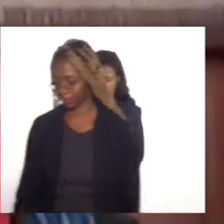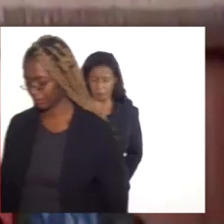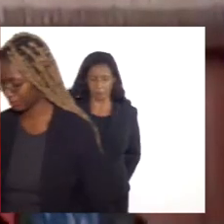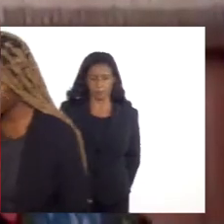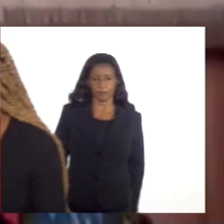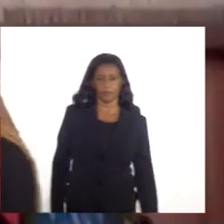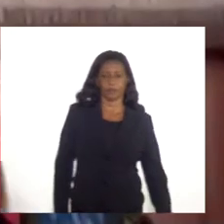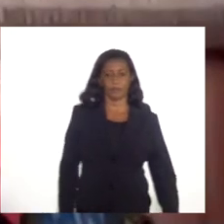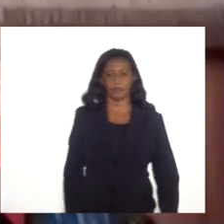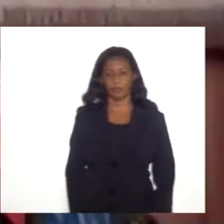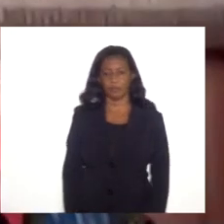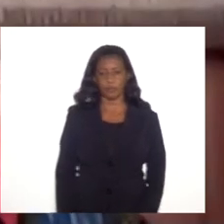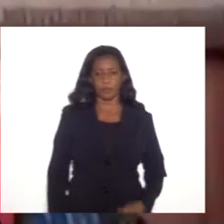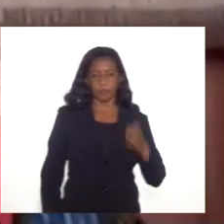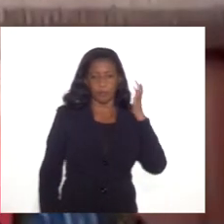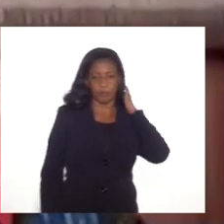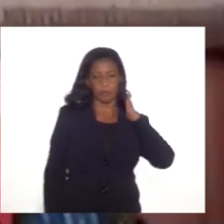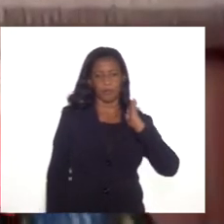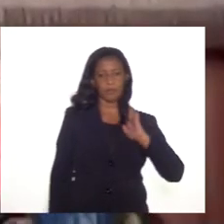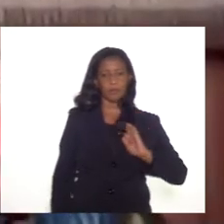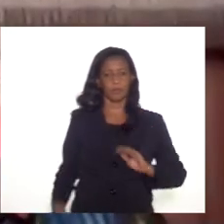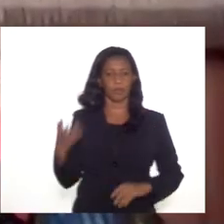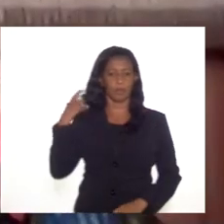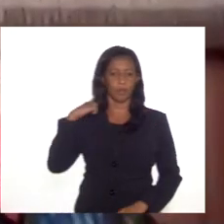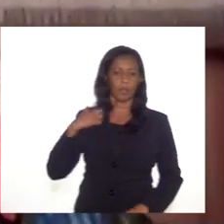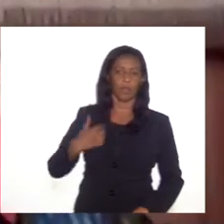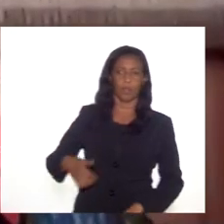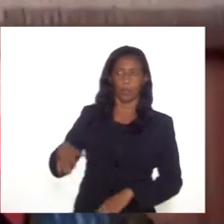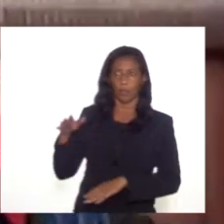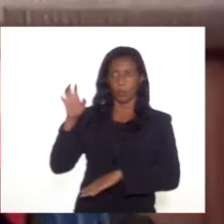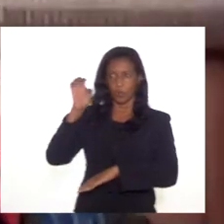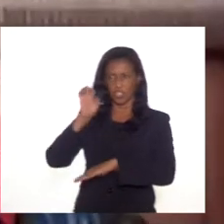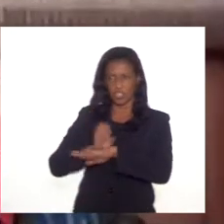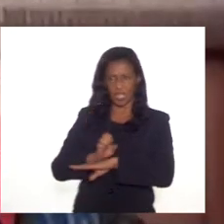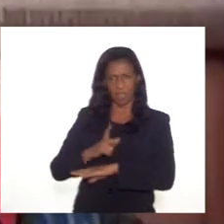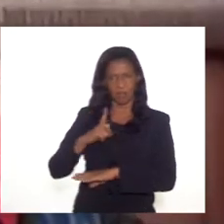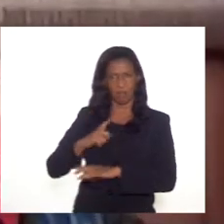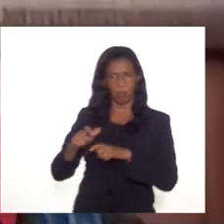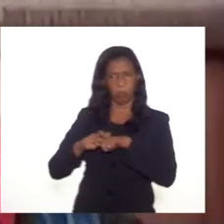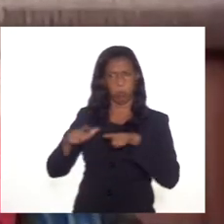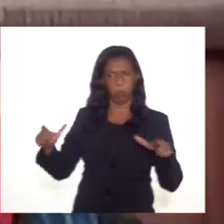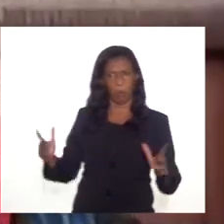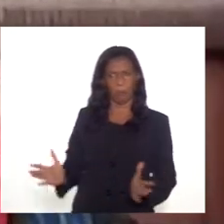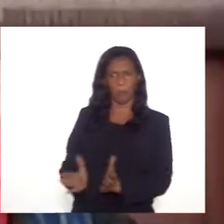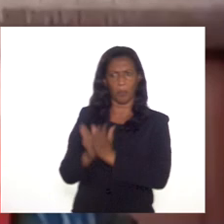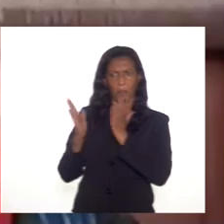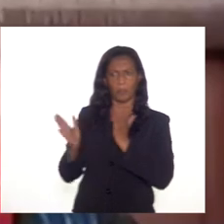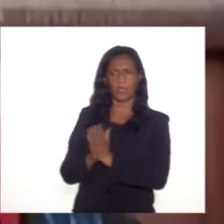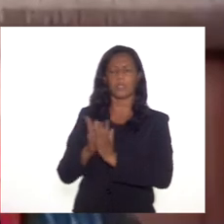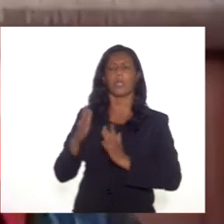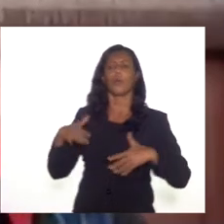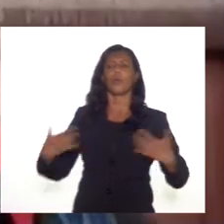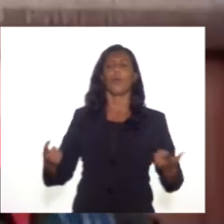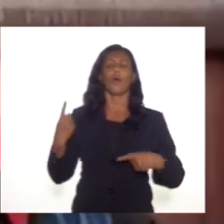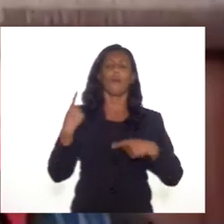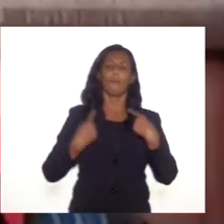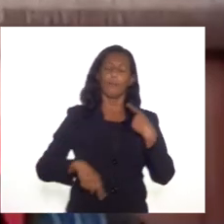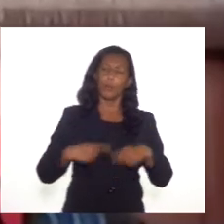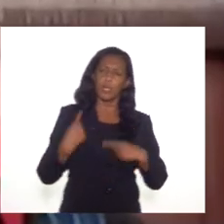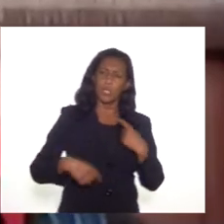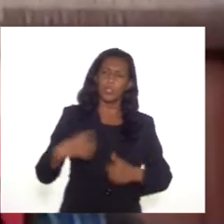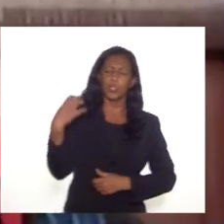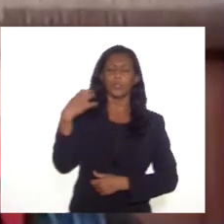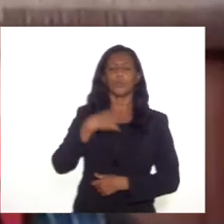no Estado extremo de pobreza, quais as políticas implementadas no sentido de